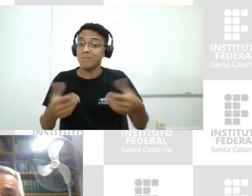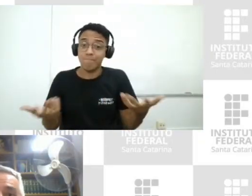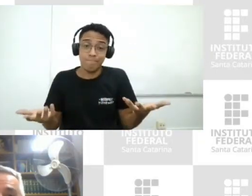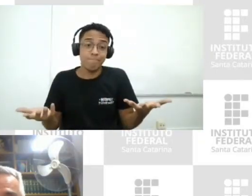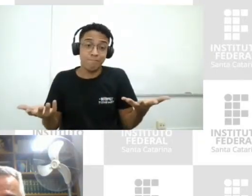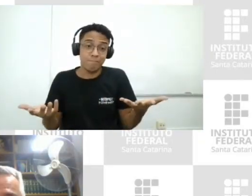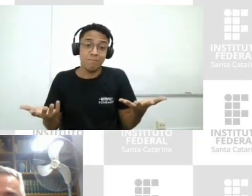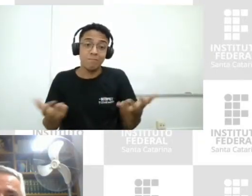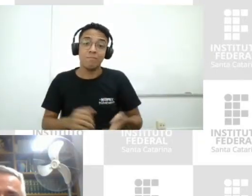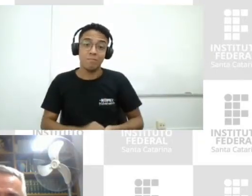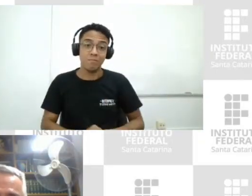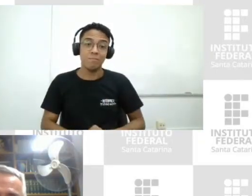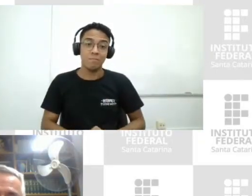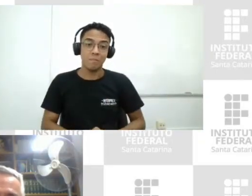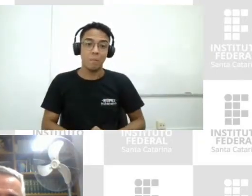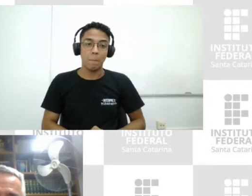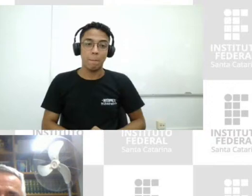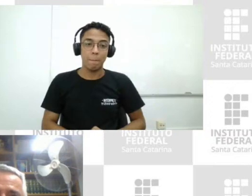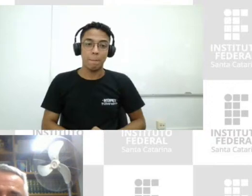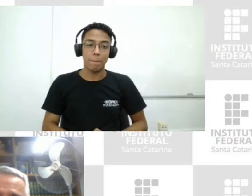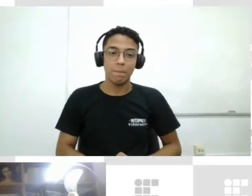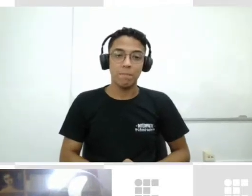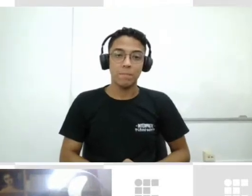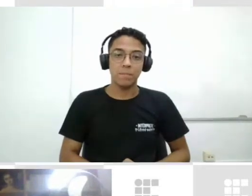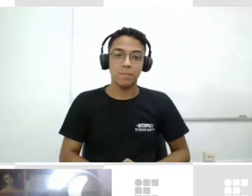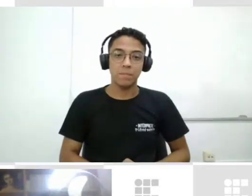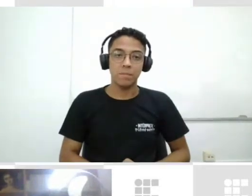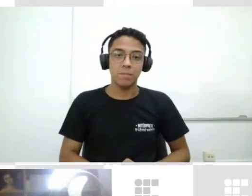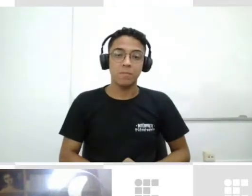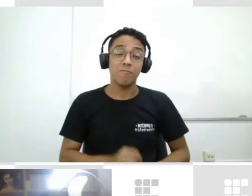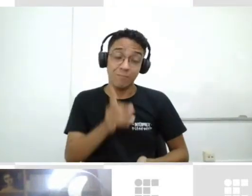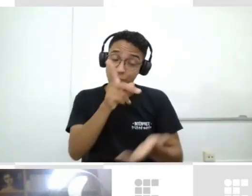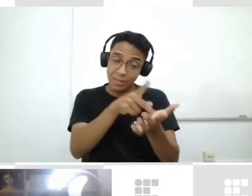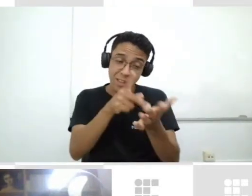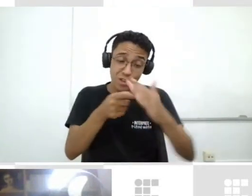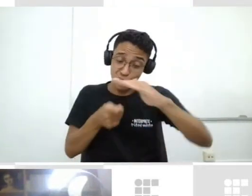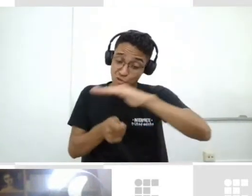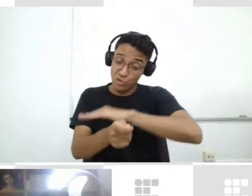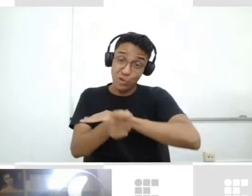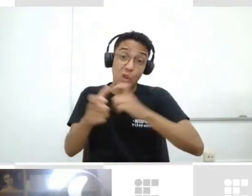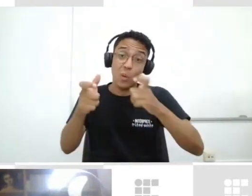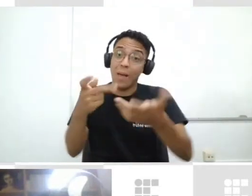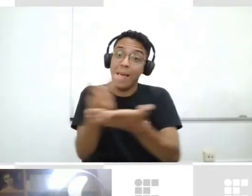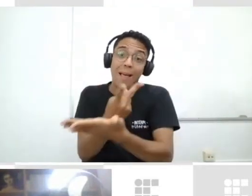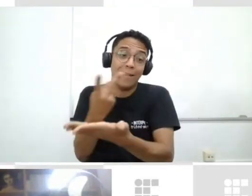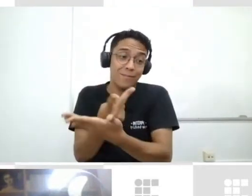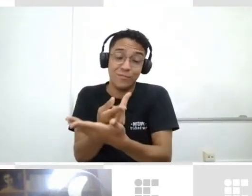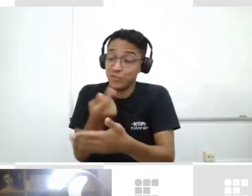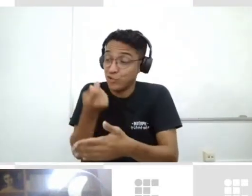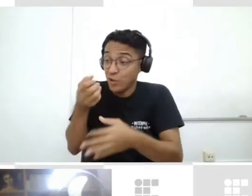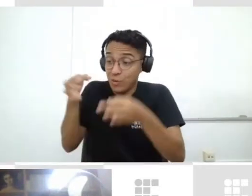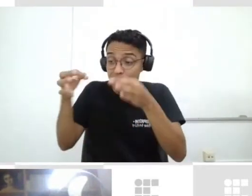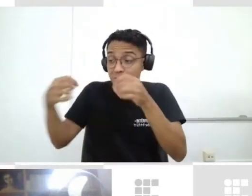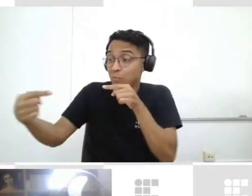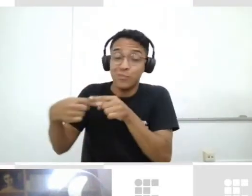Investimento no local errado, exatamente. É investimento no local errado, Marta. Exato, exatamente.